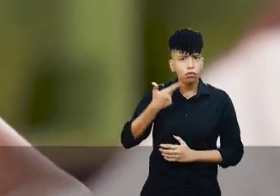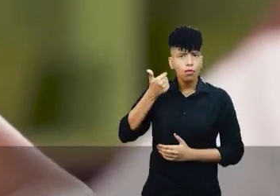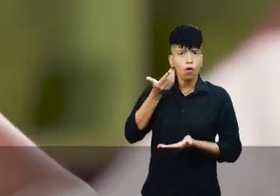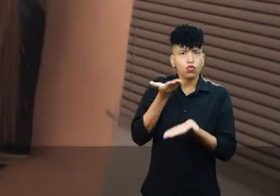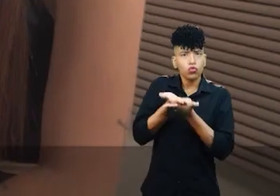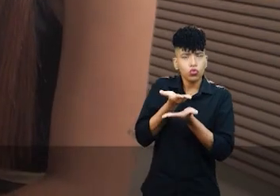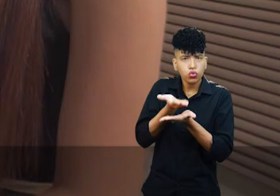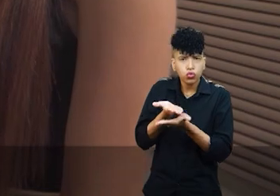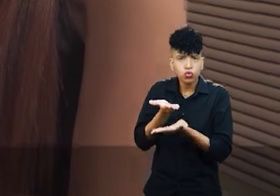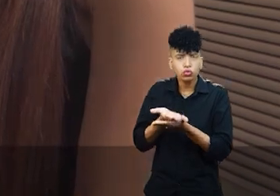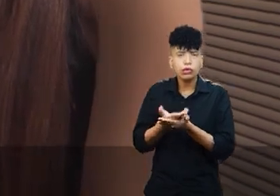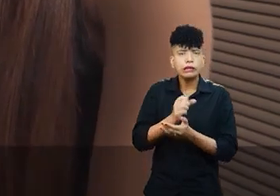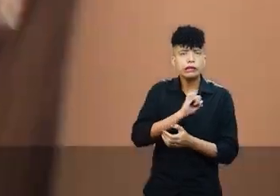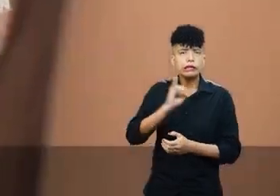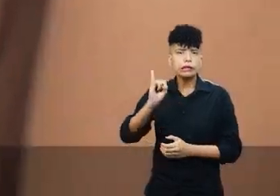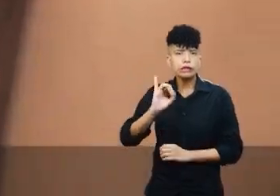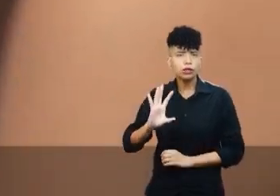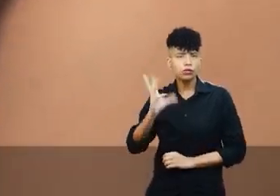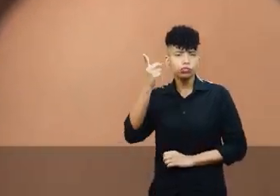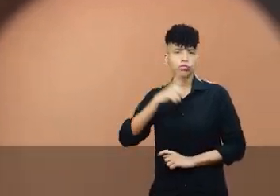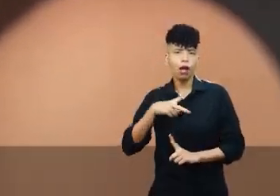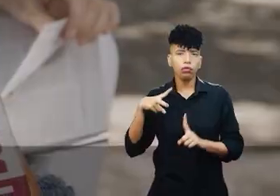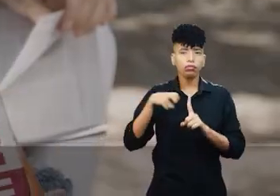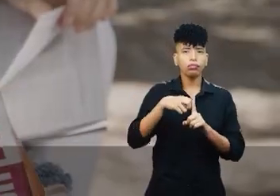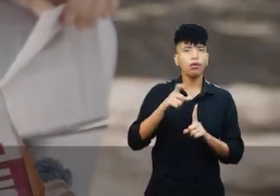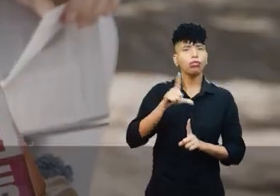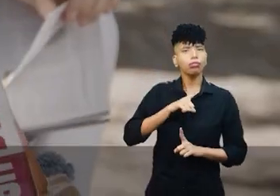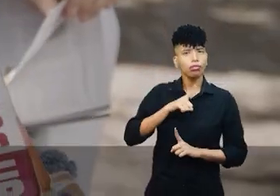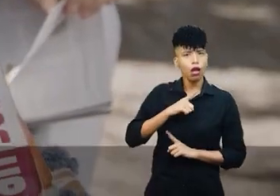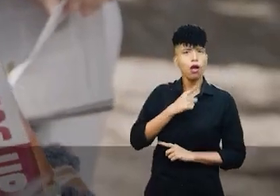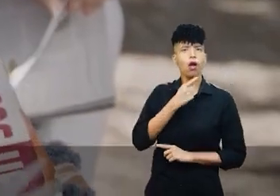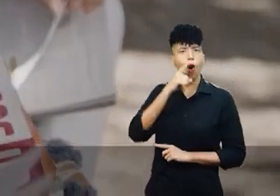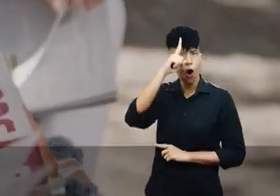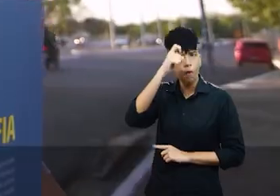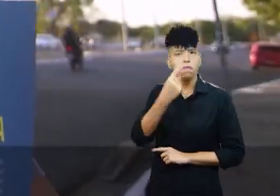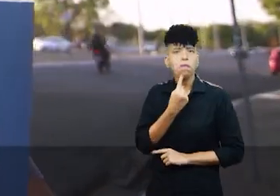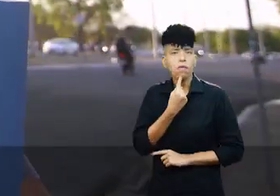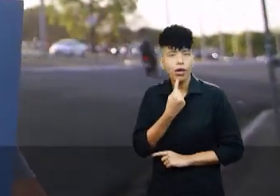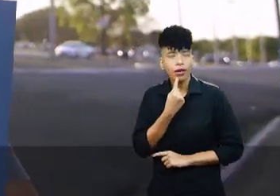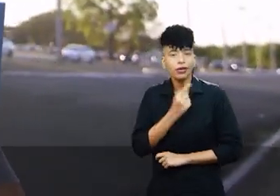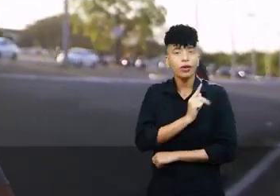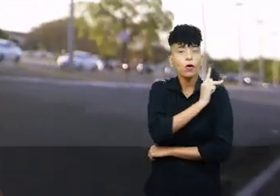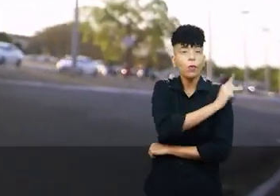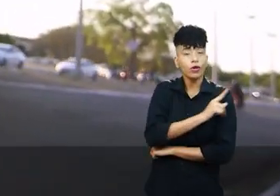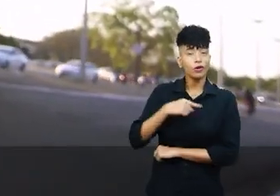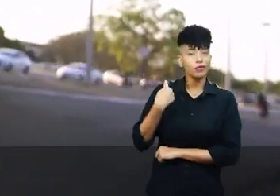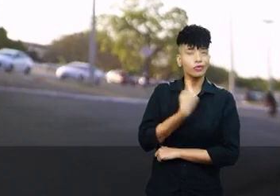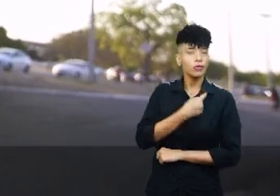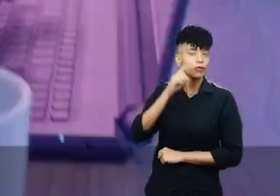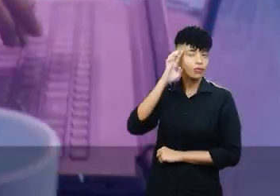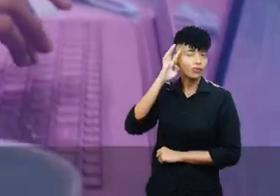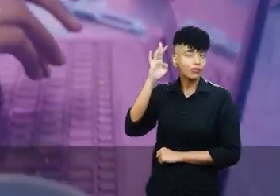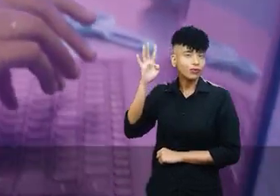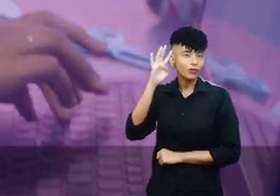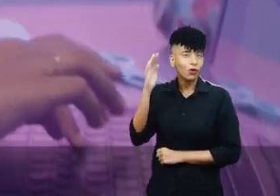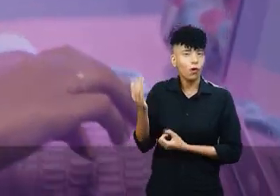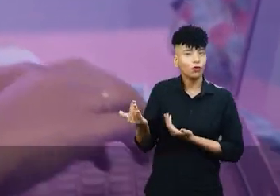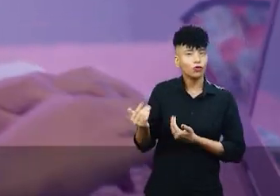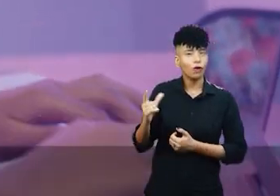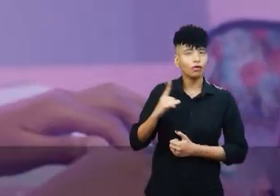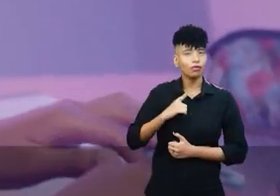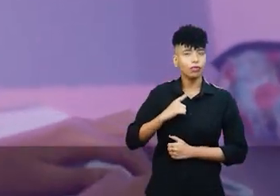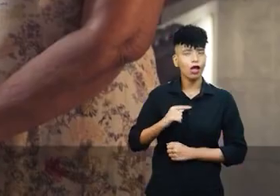acontecer um acidente, o hospital vai estar logo ali para atender. No Piauí dos nossos sonhos, o jovem vai ter universidade